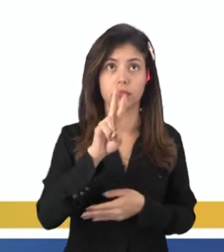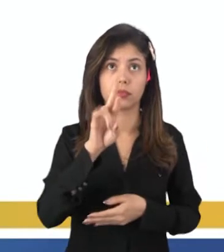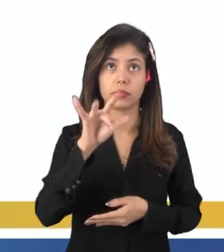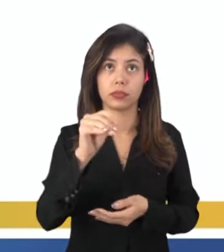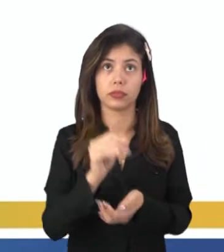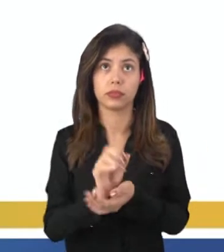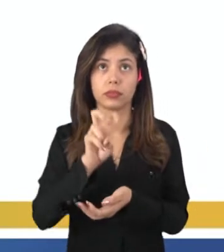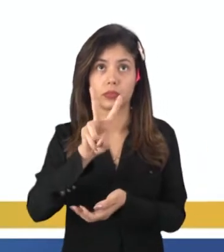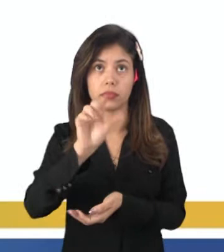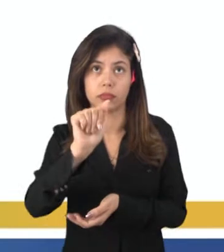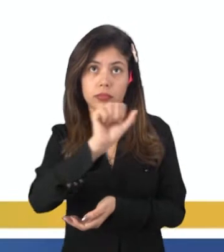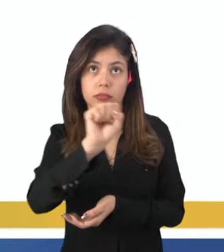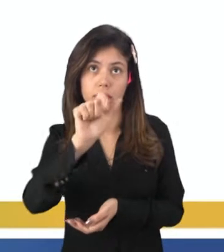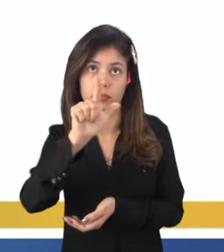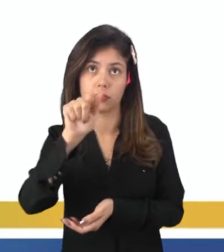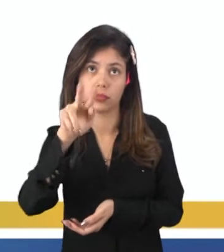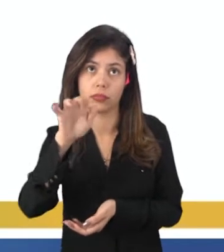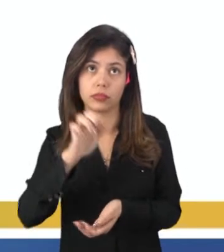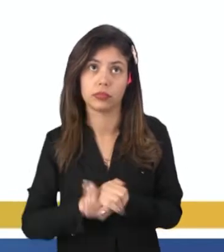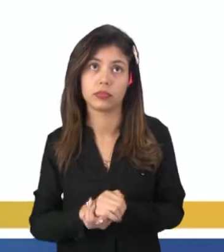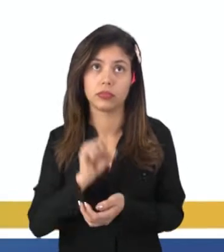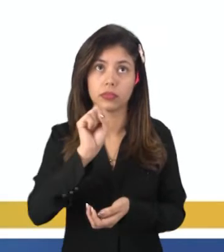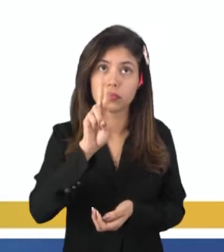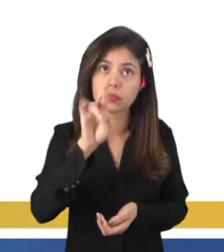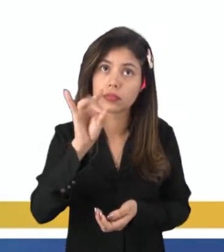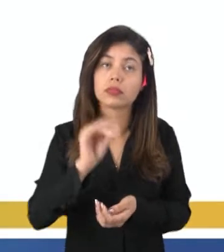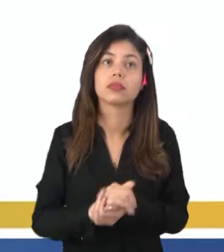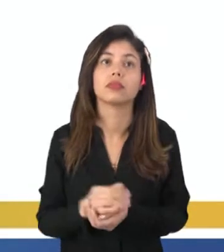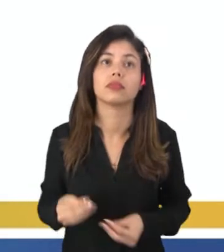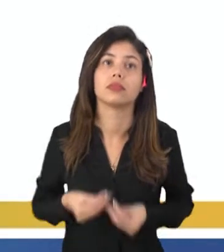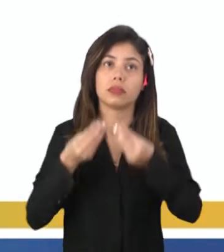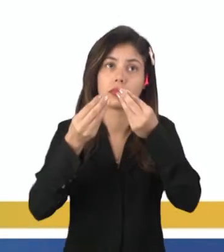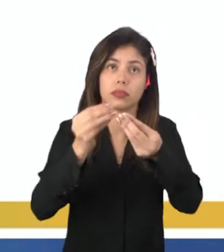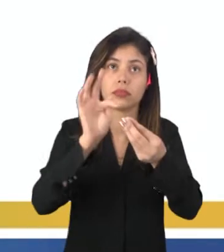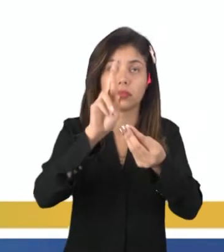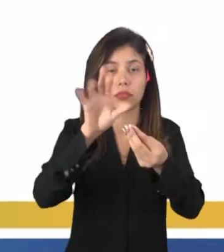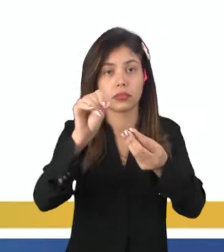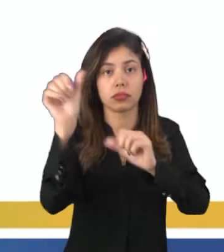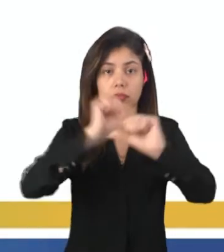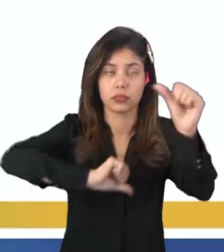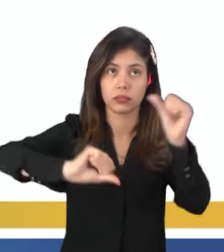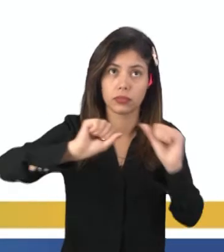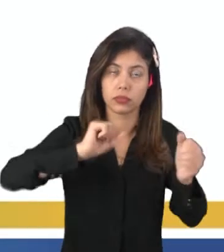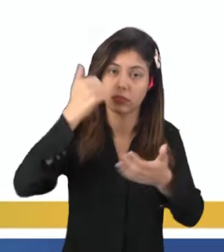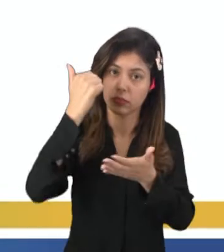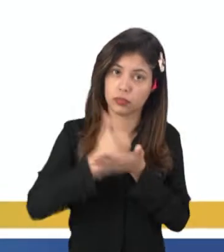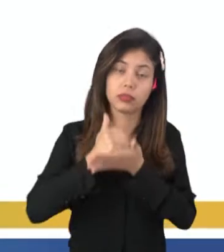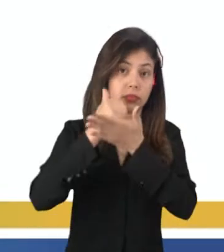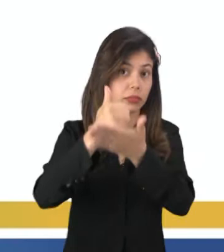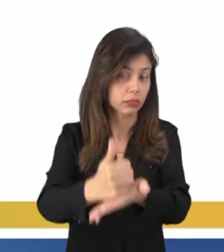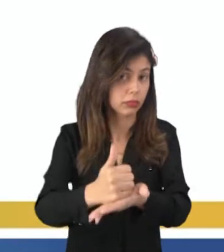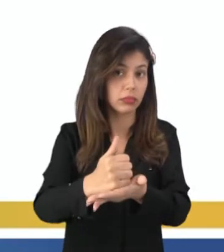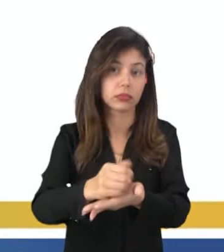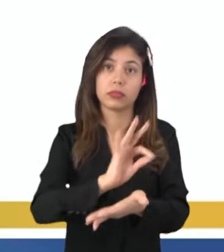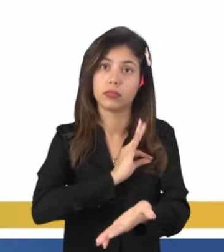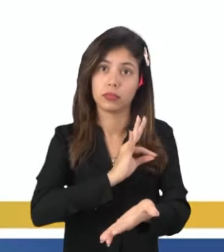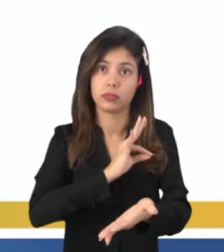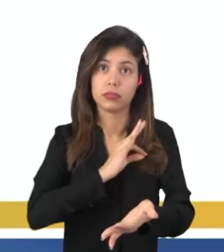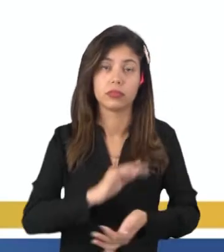e vassalagem. Então, o suzerano era quem doava feudos em troca de apoio militar contra